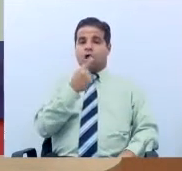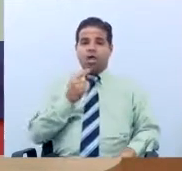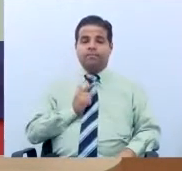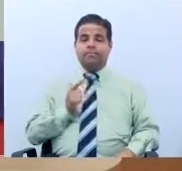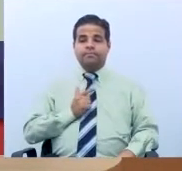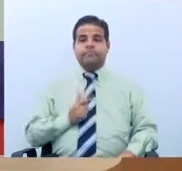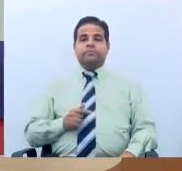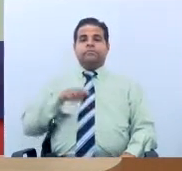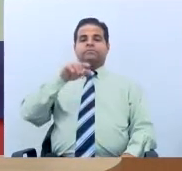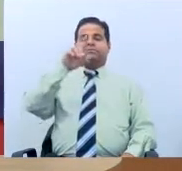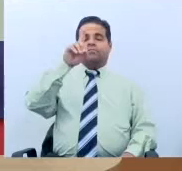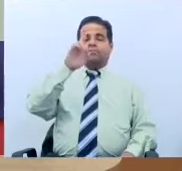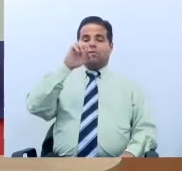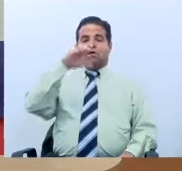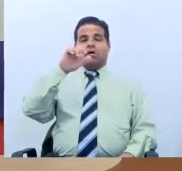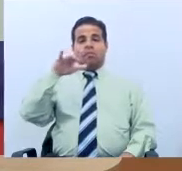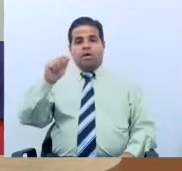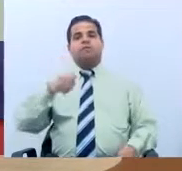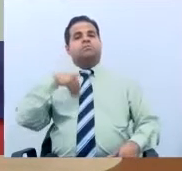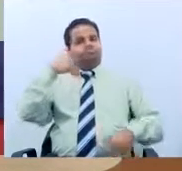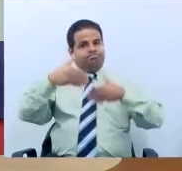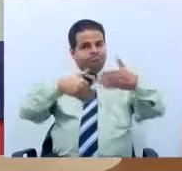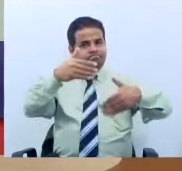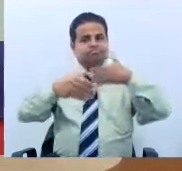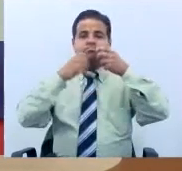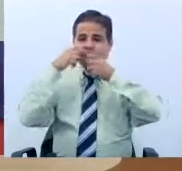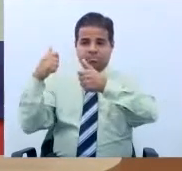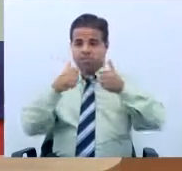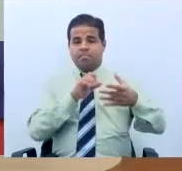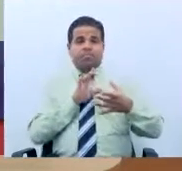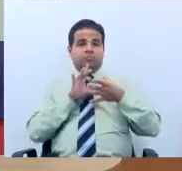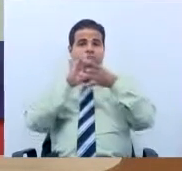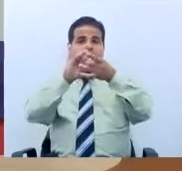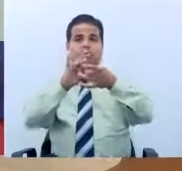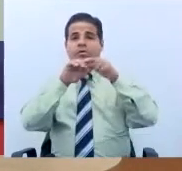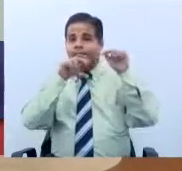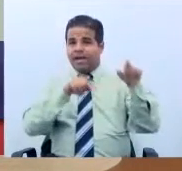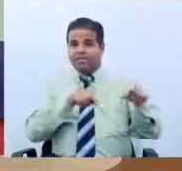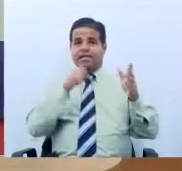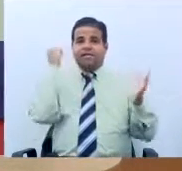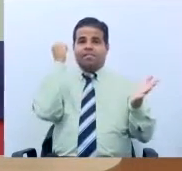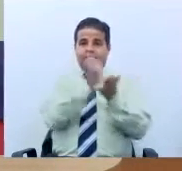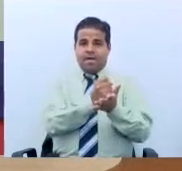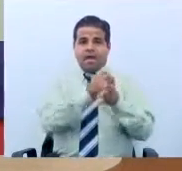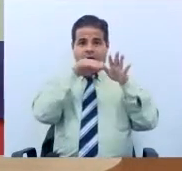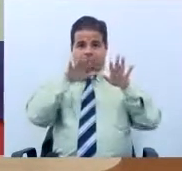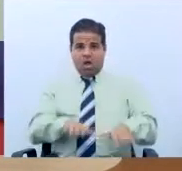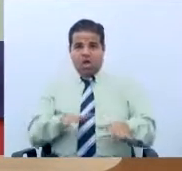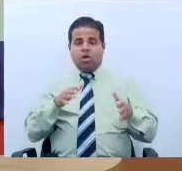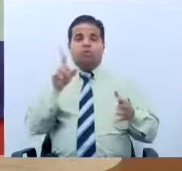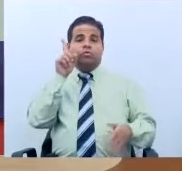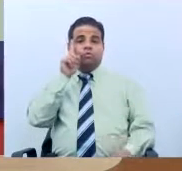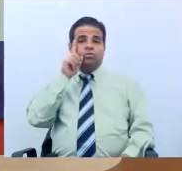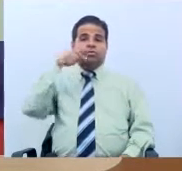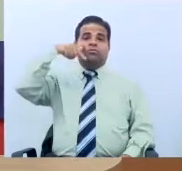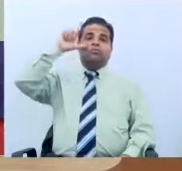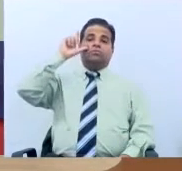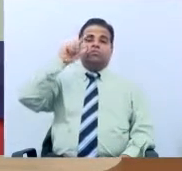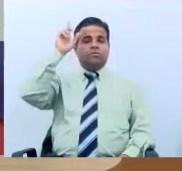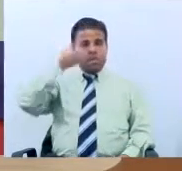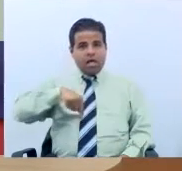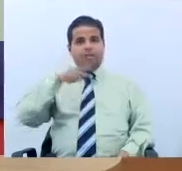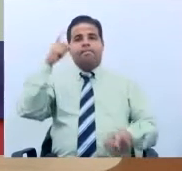a democracia brasileira caminha bem, caminha para se consolidar, mas essa marca que está deixando a partir do dia de ontem é